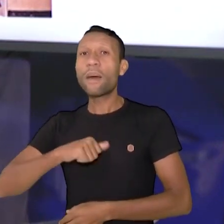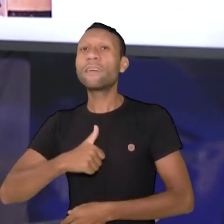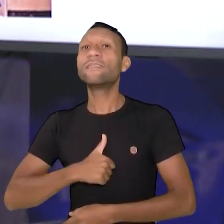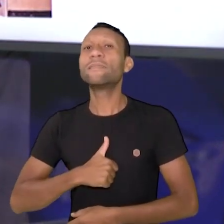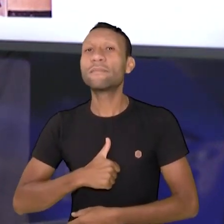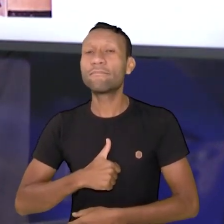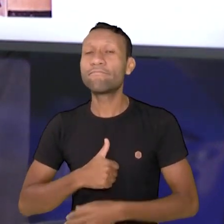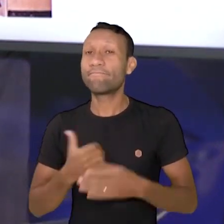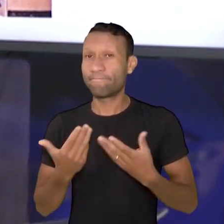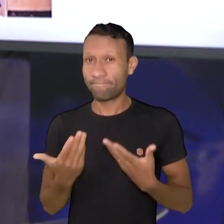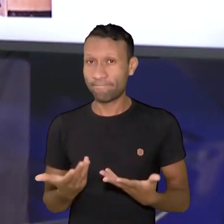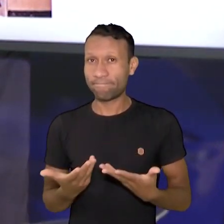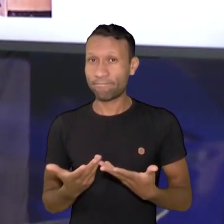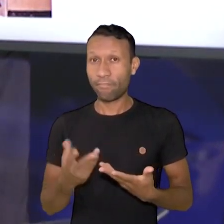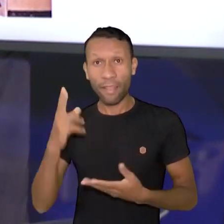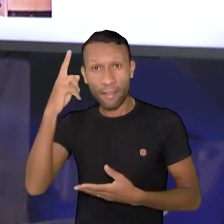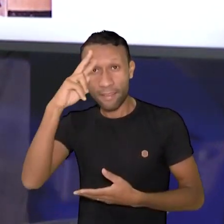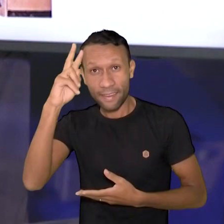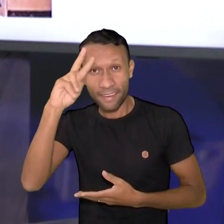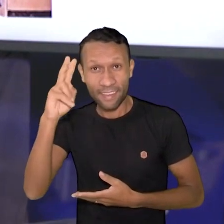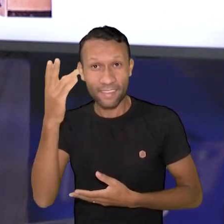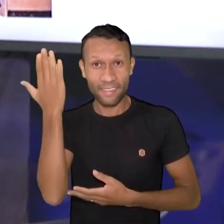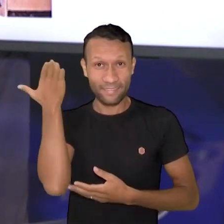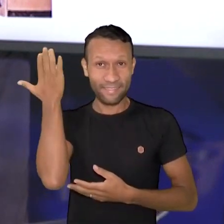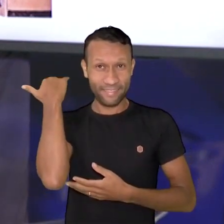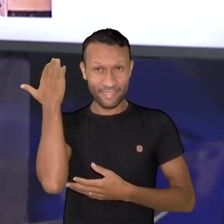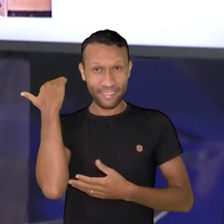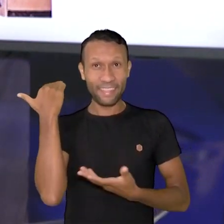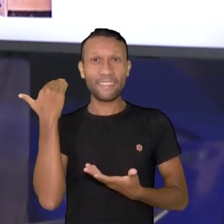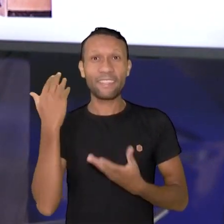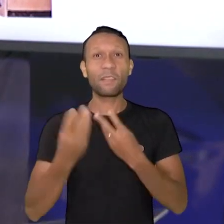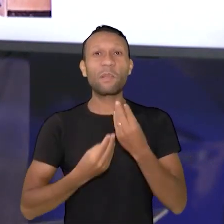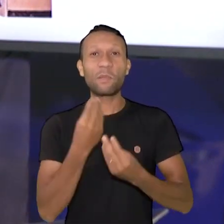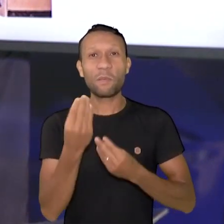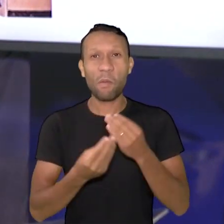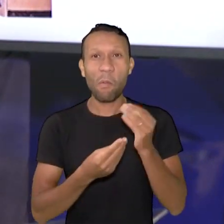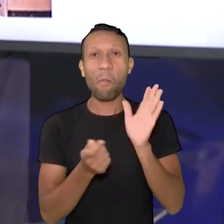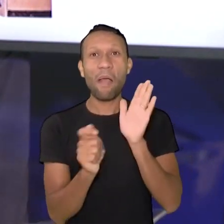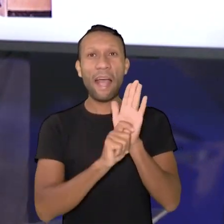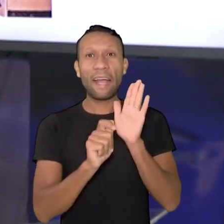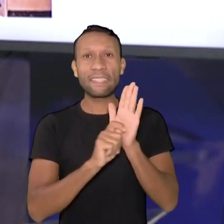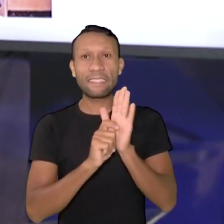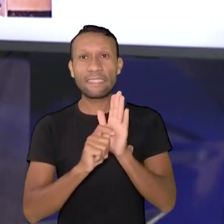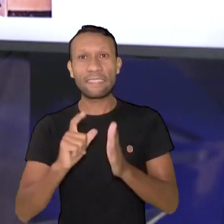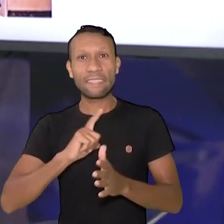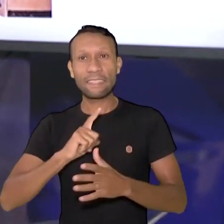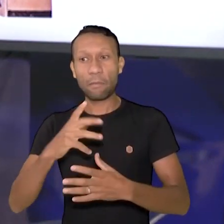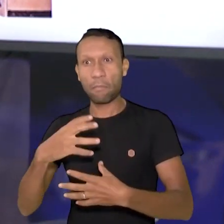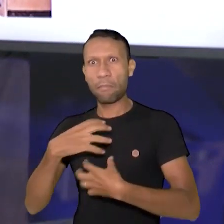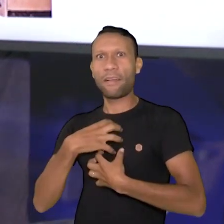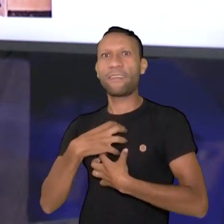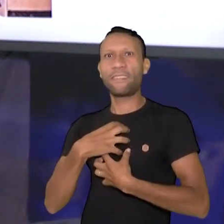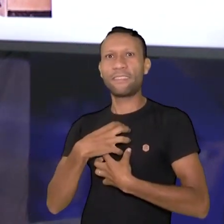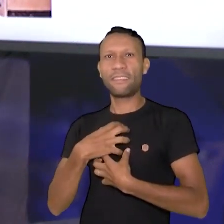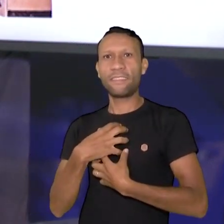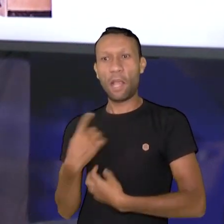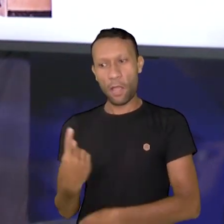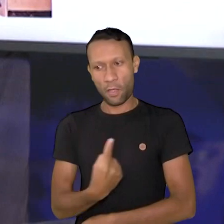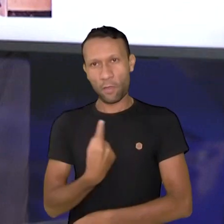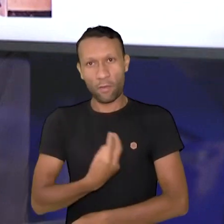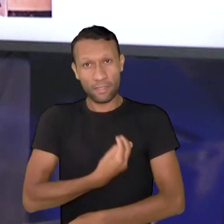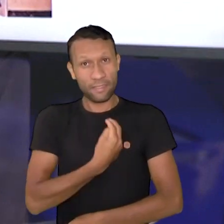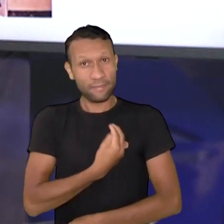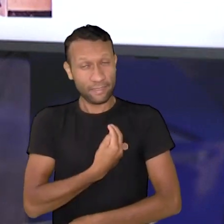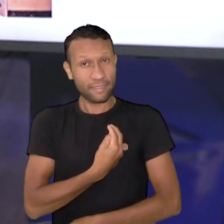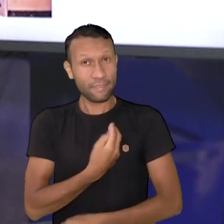aula que a gente teve lá atrás, que a gente falou um pouquinho sobre como as drogas impactam na nossa vida e como a gente tem que pensar muito antes